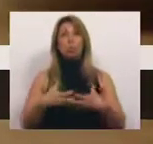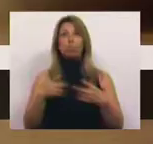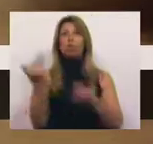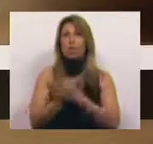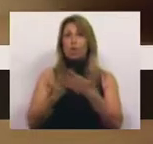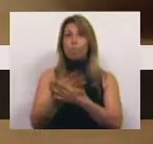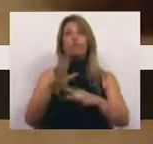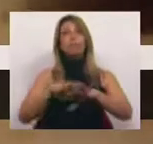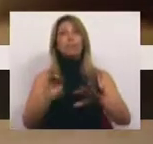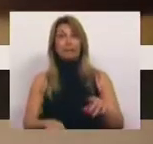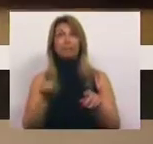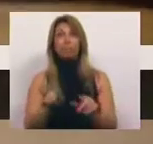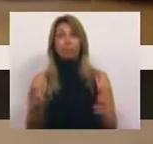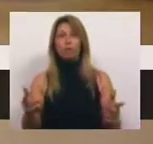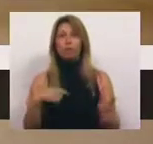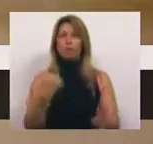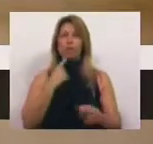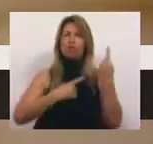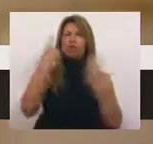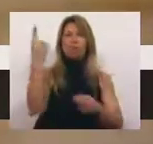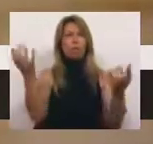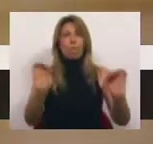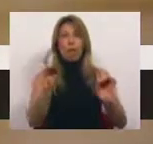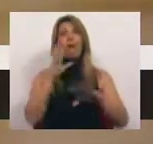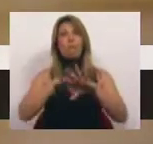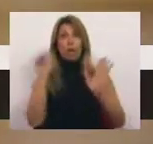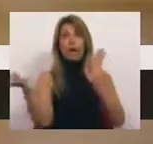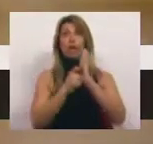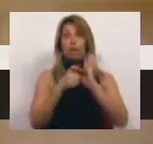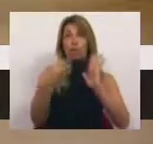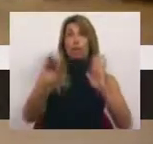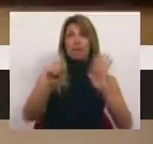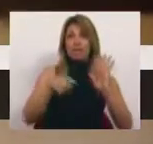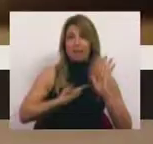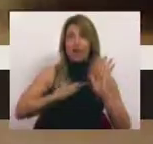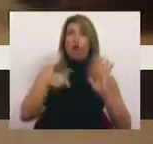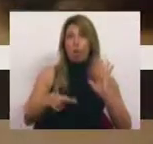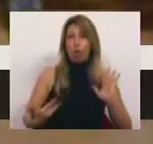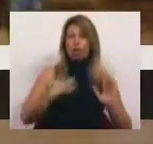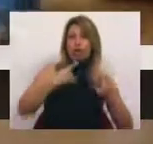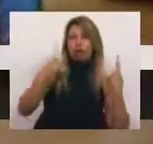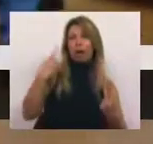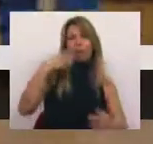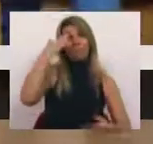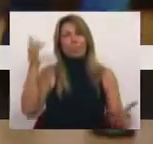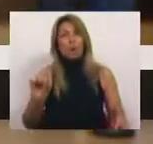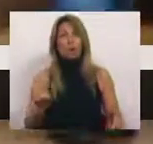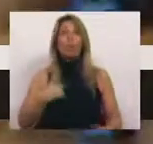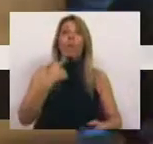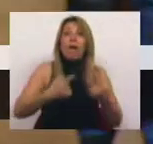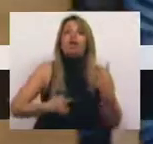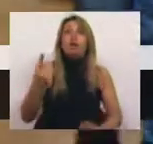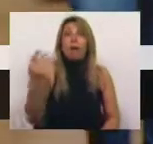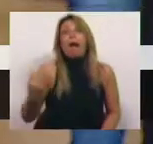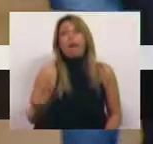quadro, nós não estranhamos o tema do agendamento do PSD para hoje. O que estranhamos é que o PSD não tenha percebido